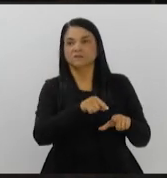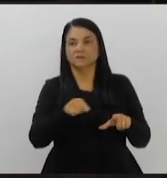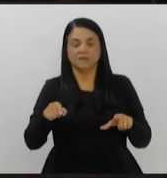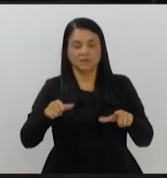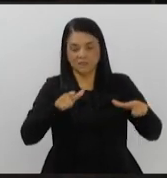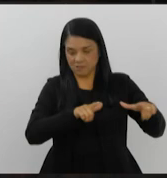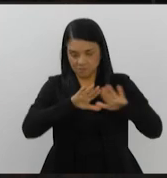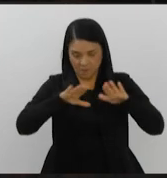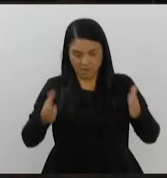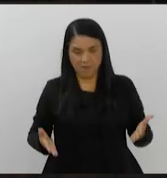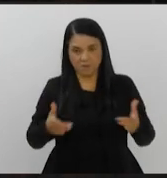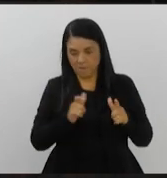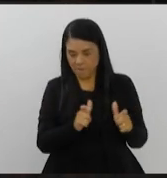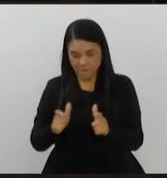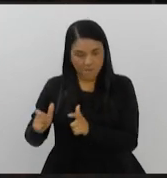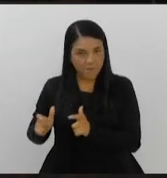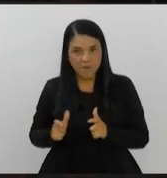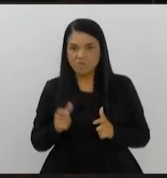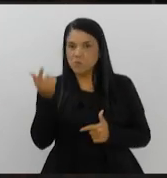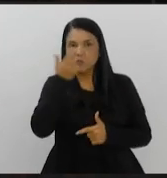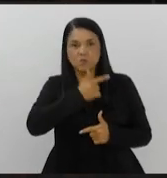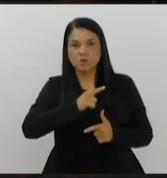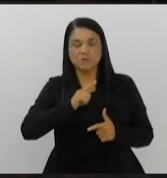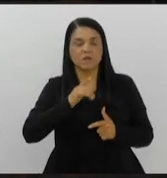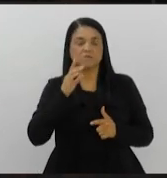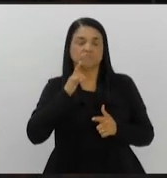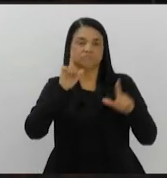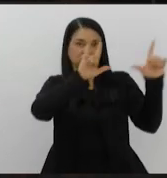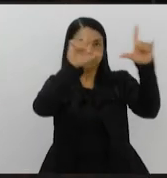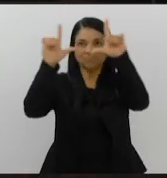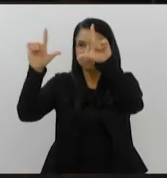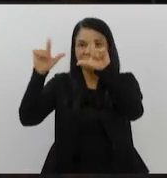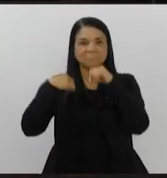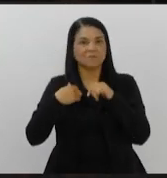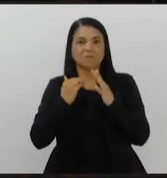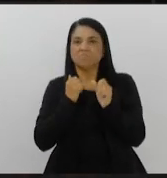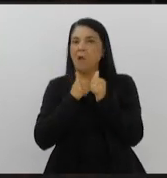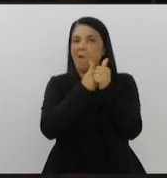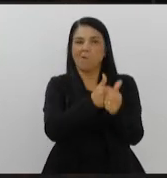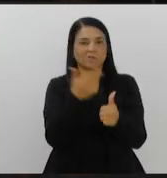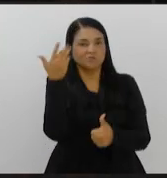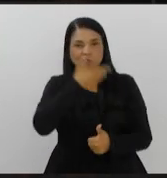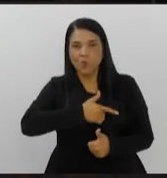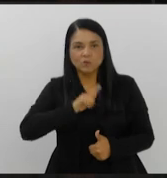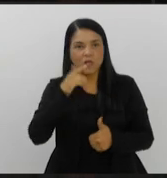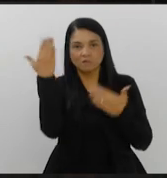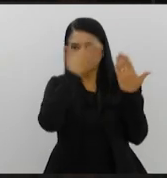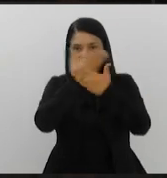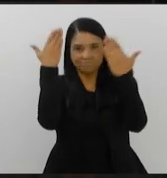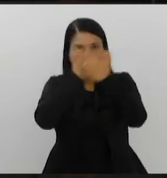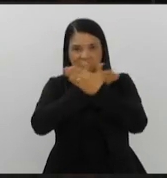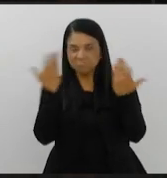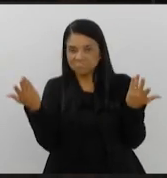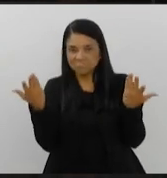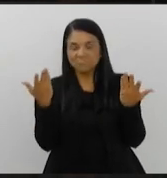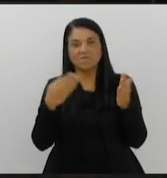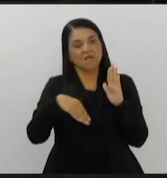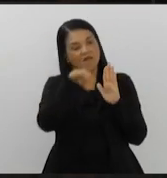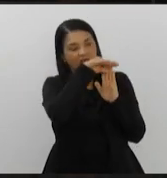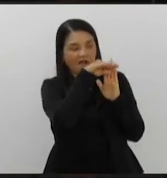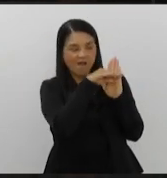das mesas para que os senhores e senhoras deputadas possam acompanhar. Aí fica difícil, porque a